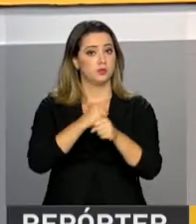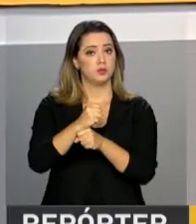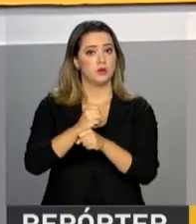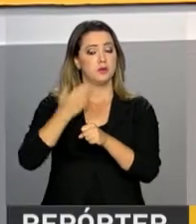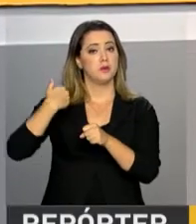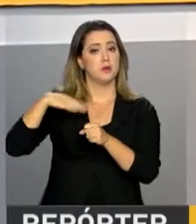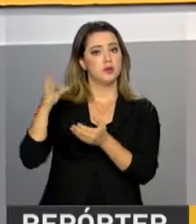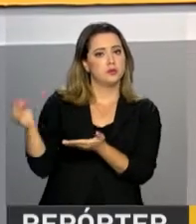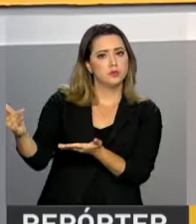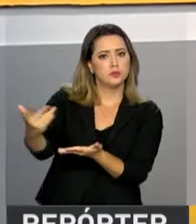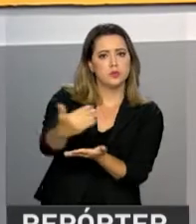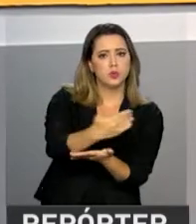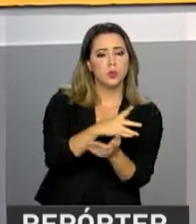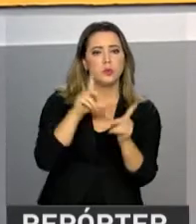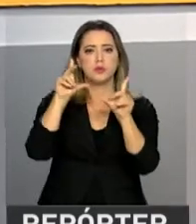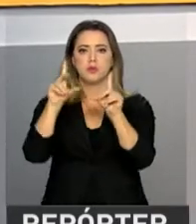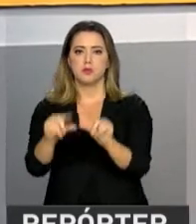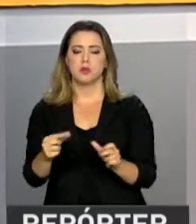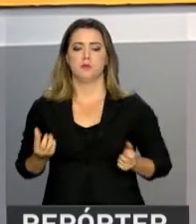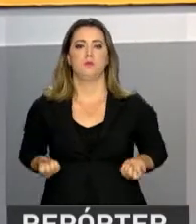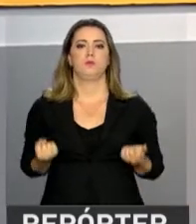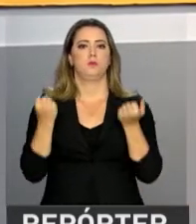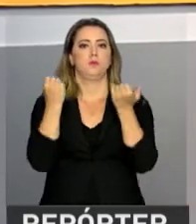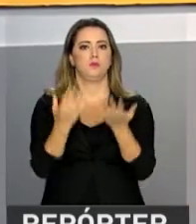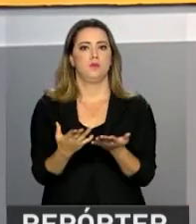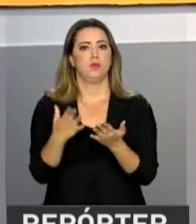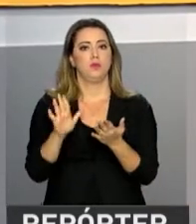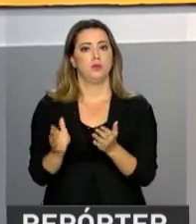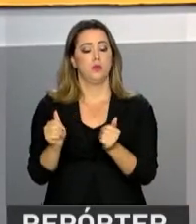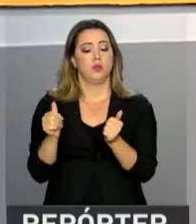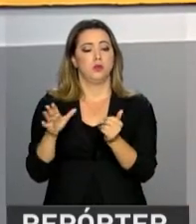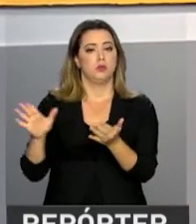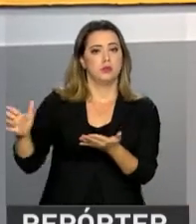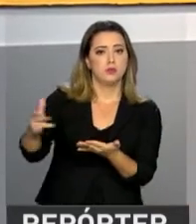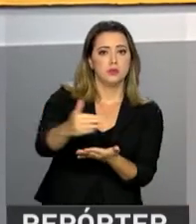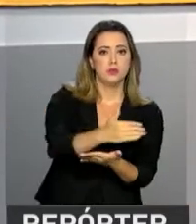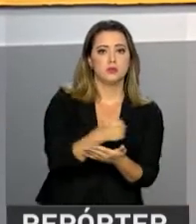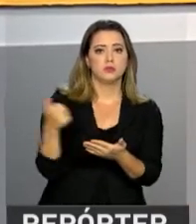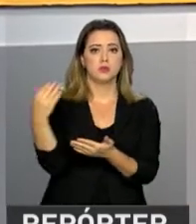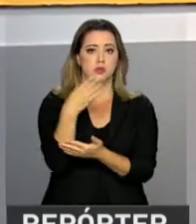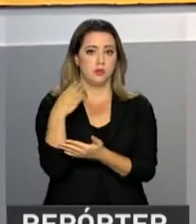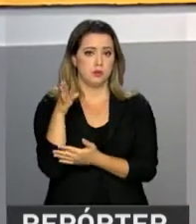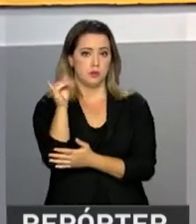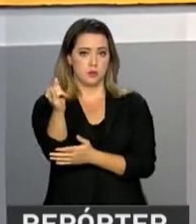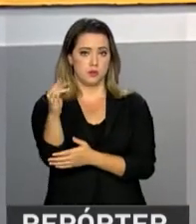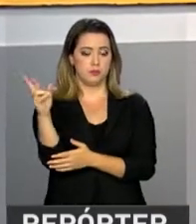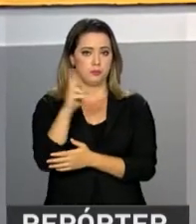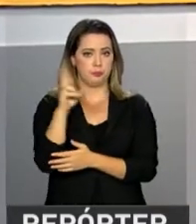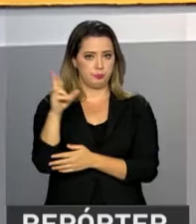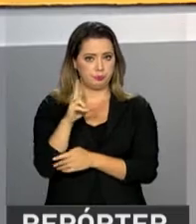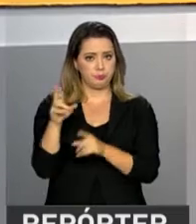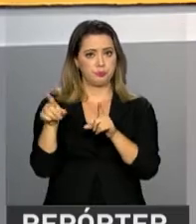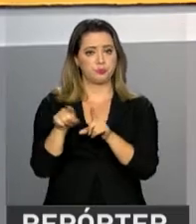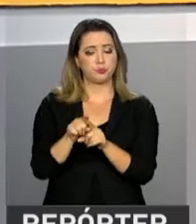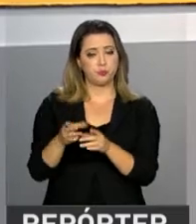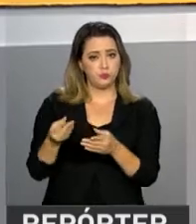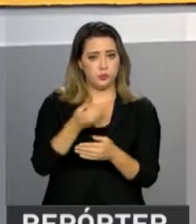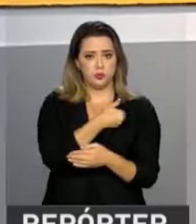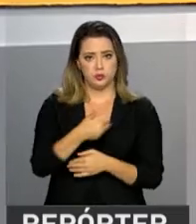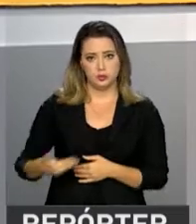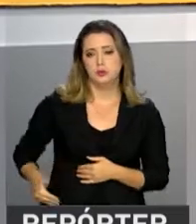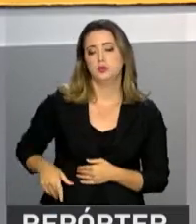mais receitas e menos gastos do lado das receitas são 14 bilhões e meio de reais a mais para os cofres públicos